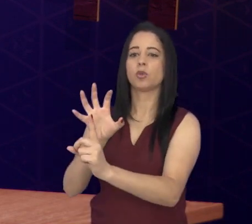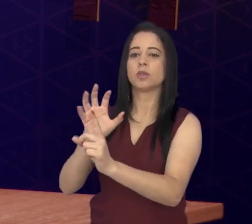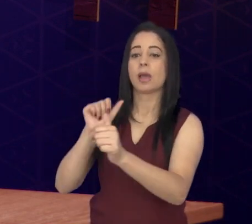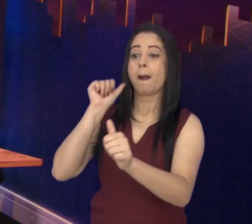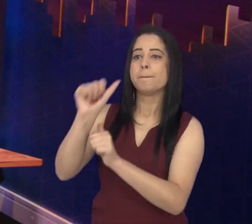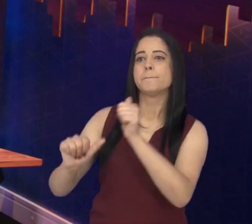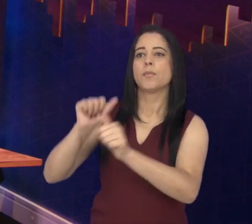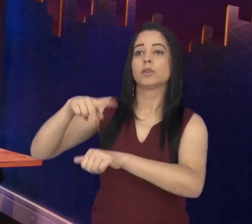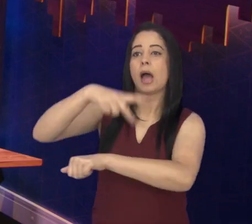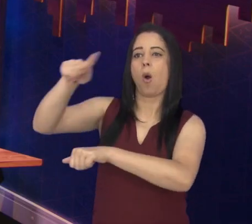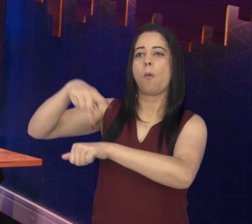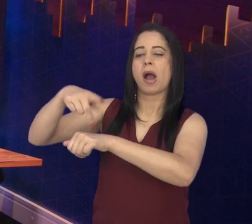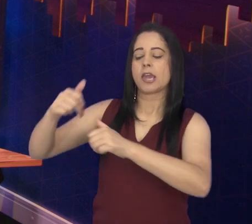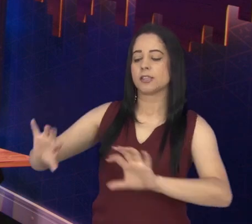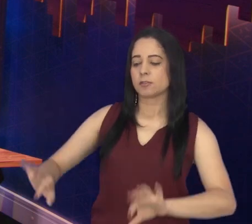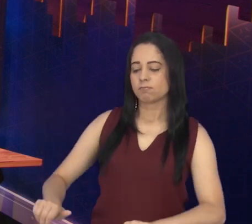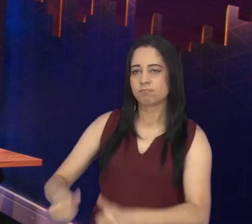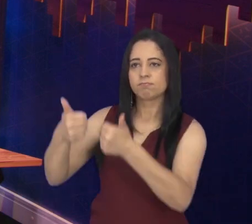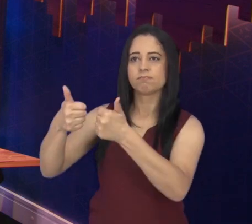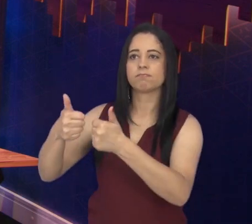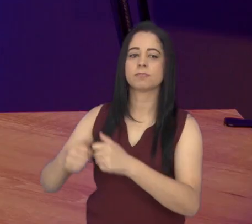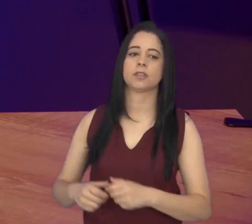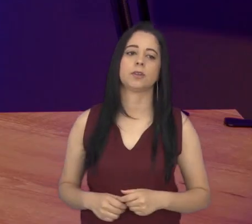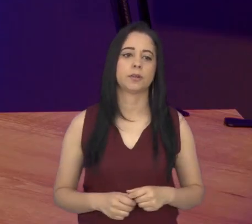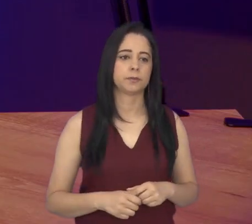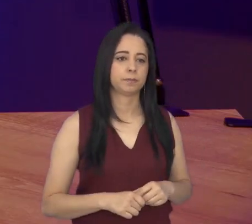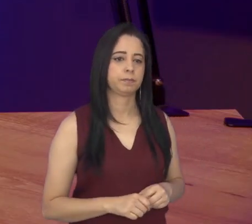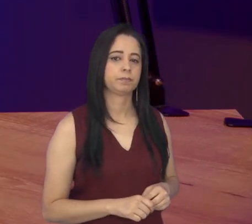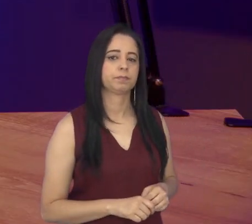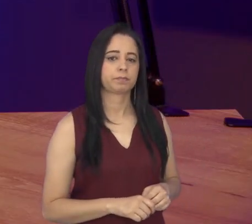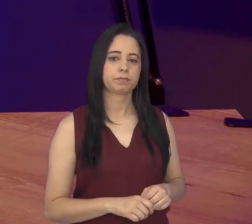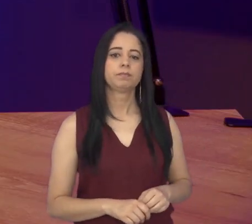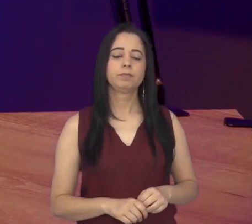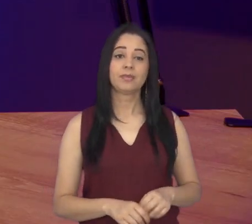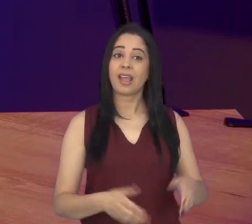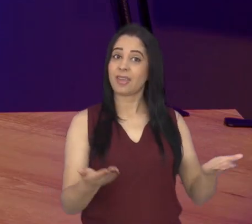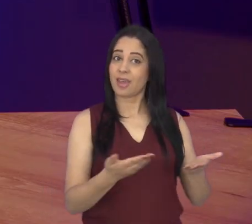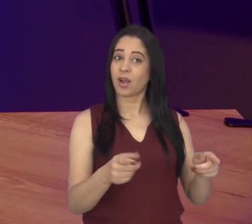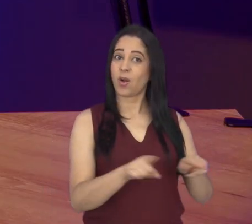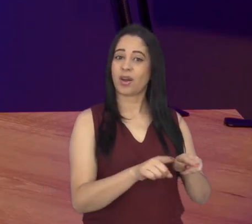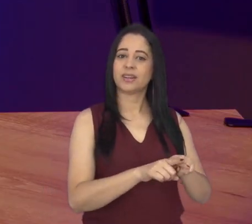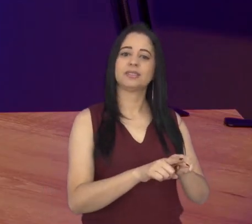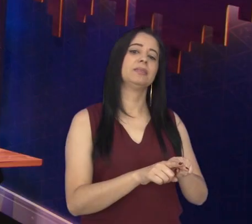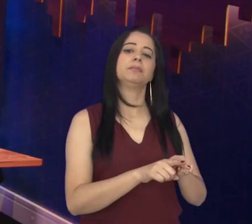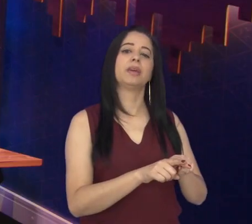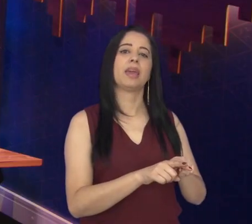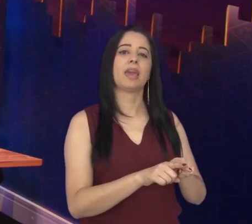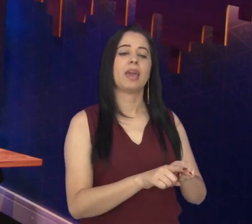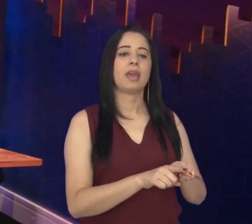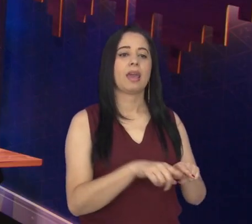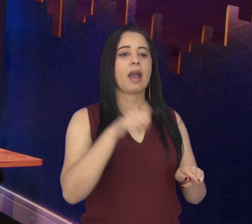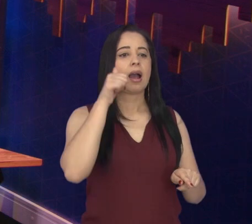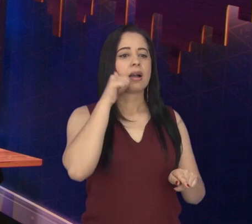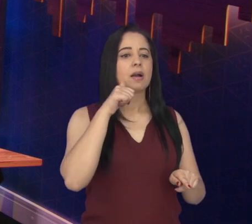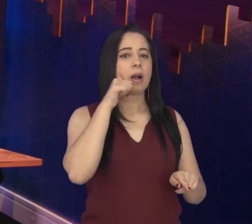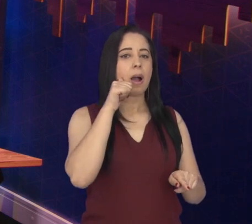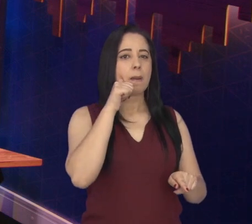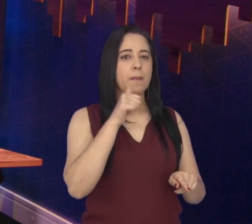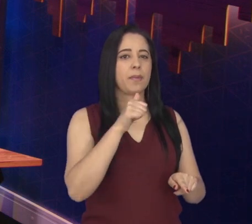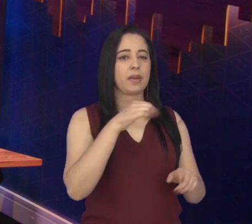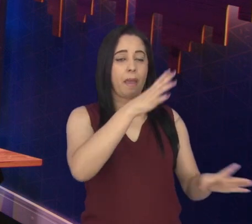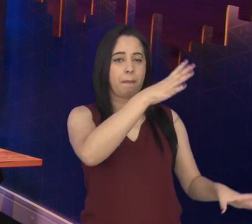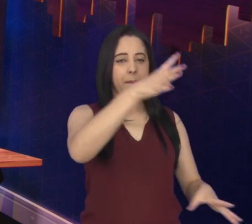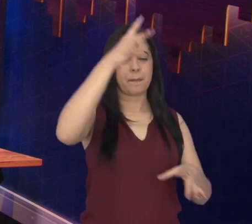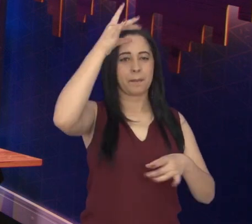do planeta inteiro. E daí, só pra gente fechar, Samu, porque eu acho que a gente tá na mesma sintonia, trazer a Hermione, então, foi mais ou menos por aí,